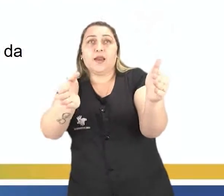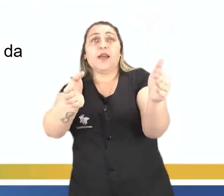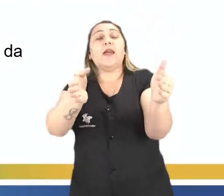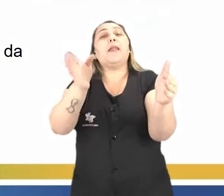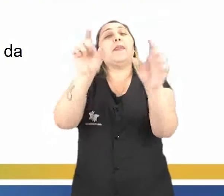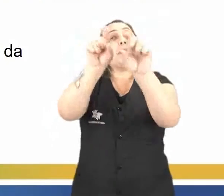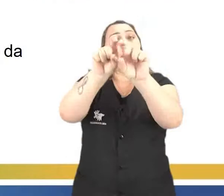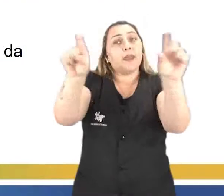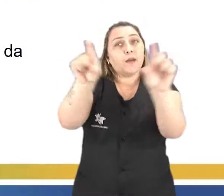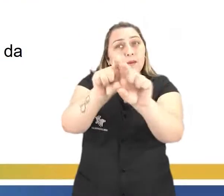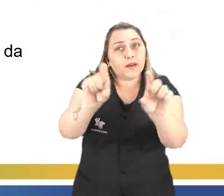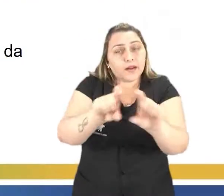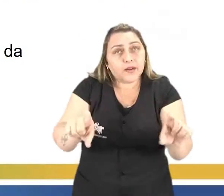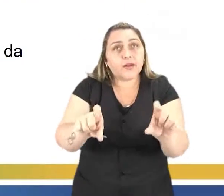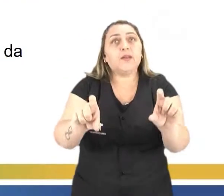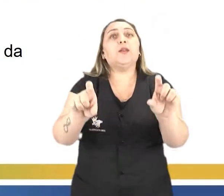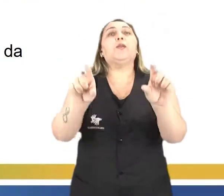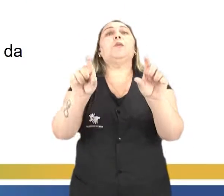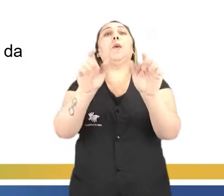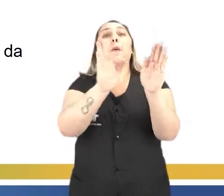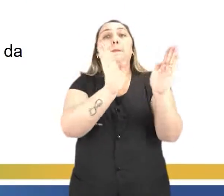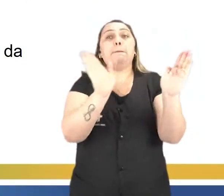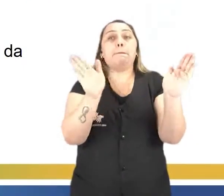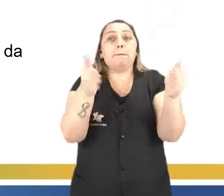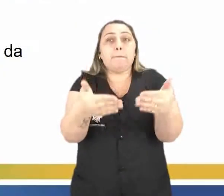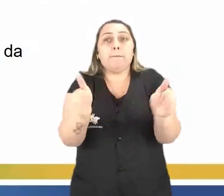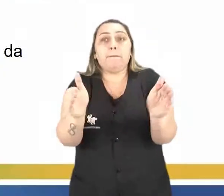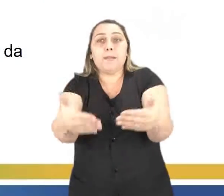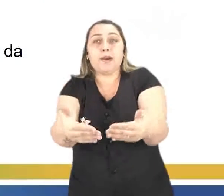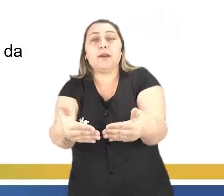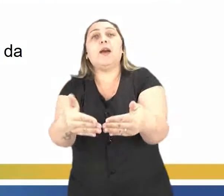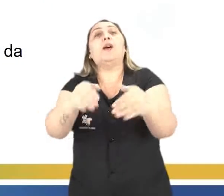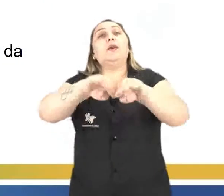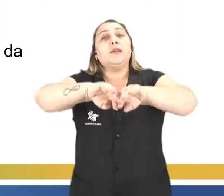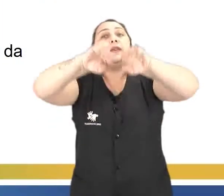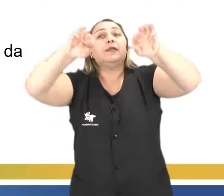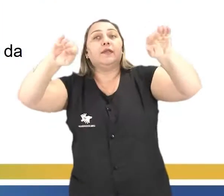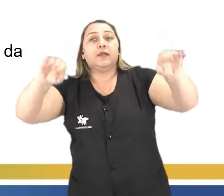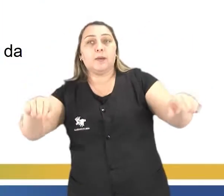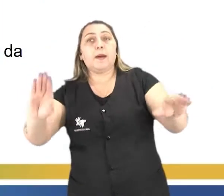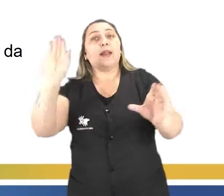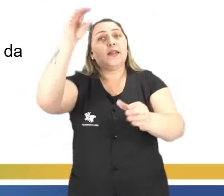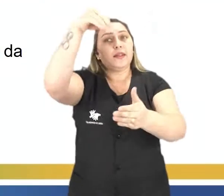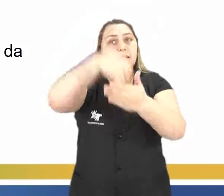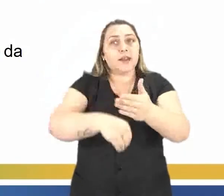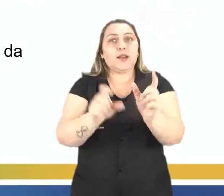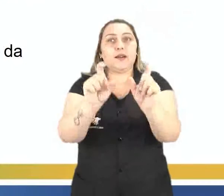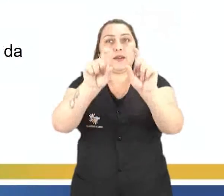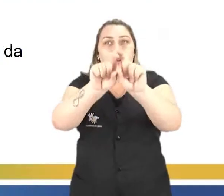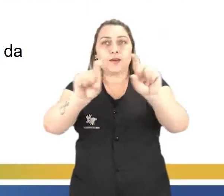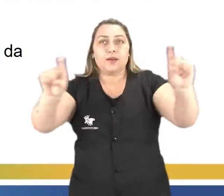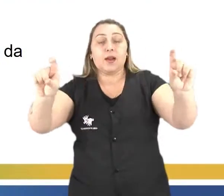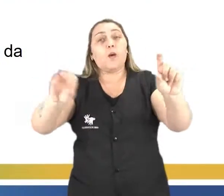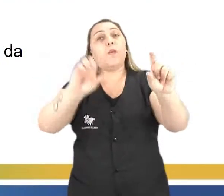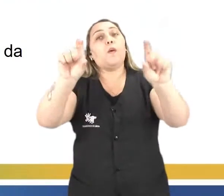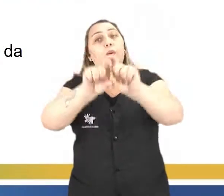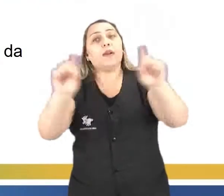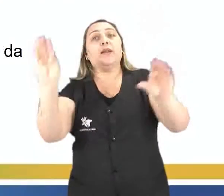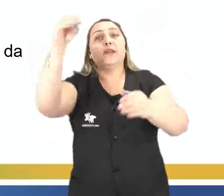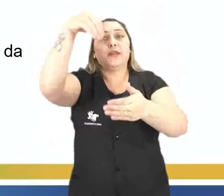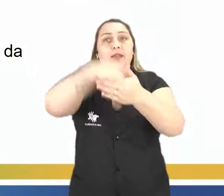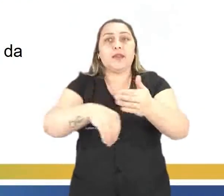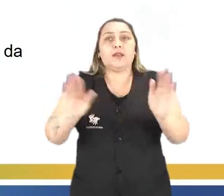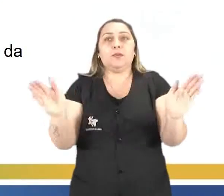na oração, quer no período, ou seja, separa termos dentro da oração ou orações dentro